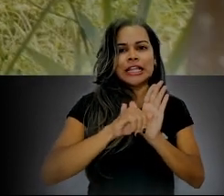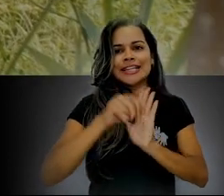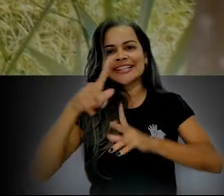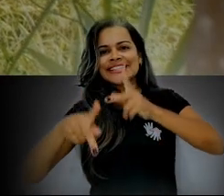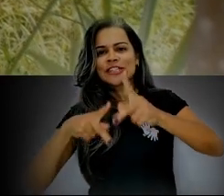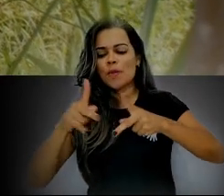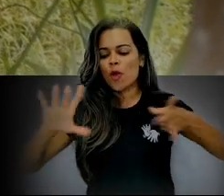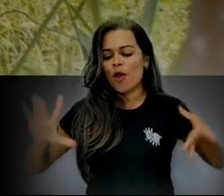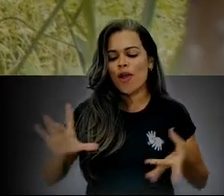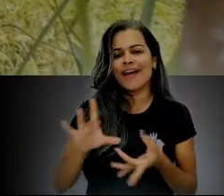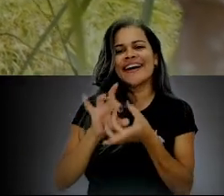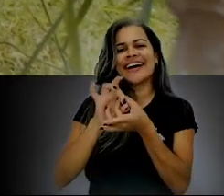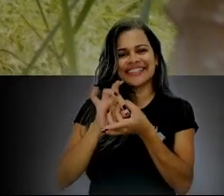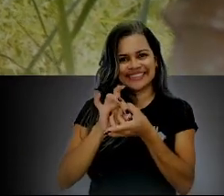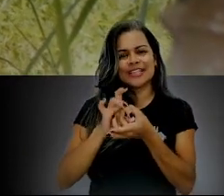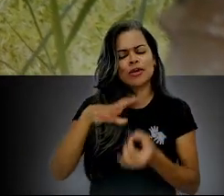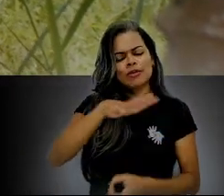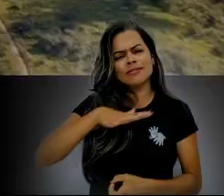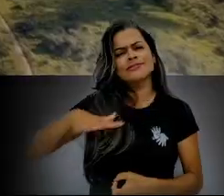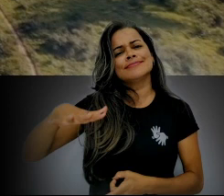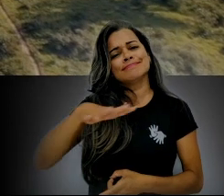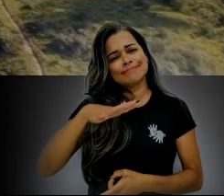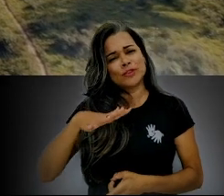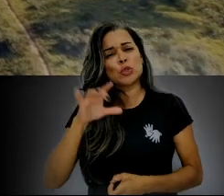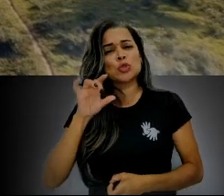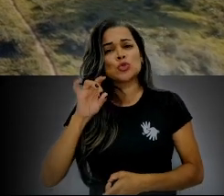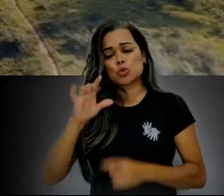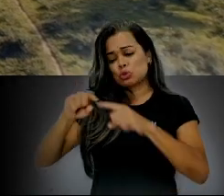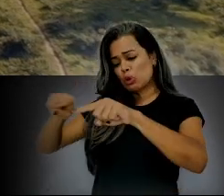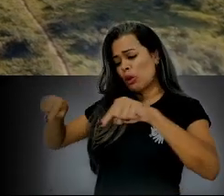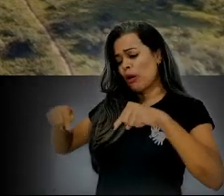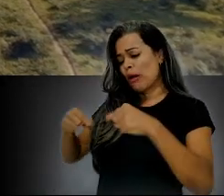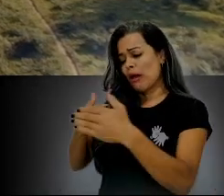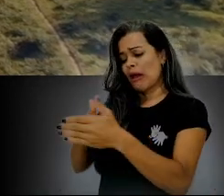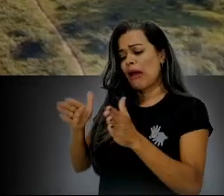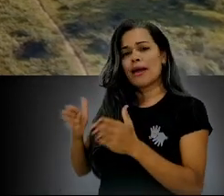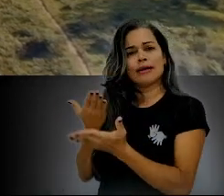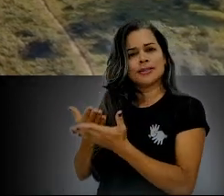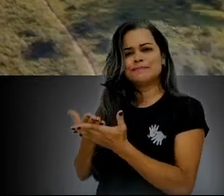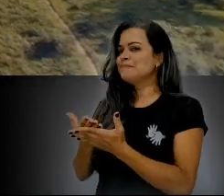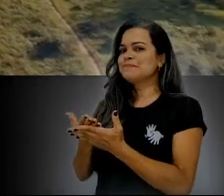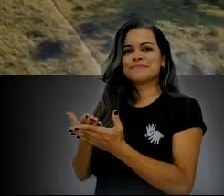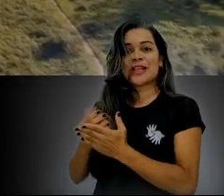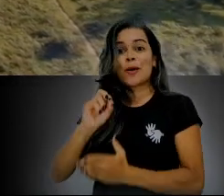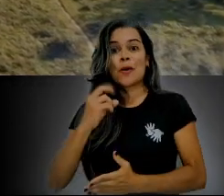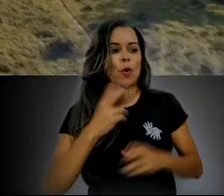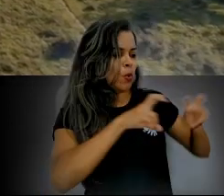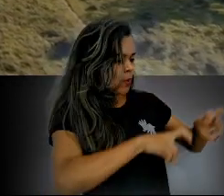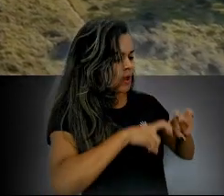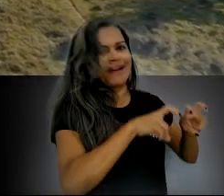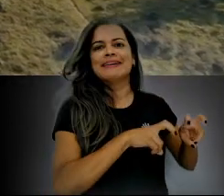e a identidade de um povo sabemos que Os territórios do ato de Educar não cabem apenas em uma sala de aula